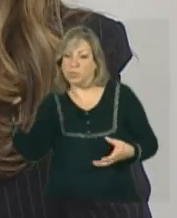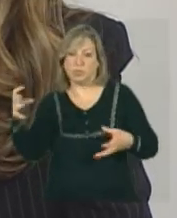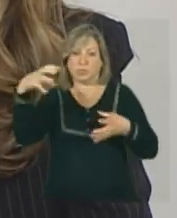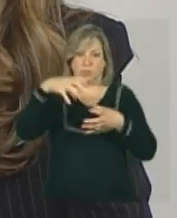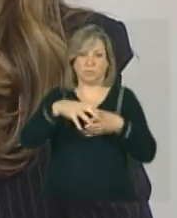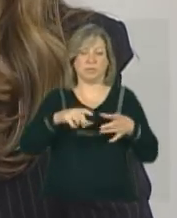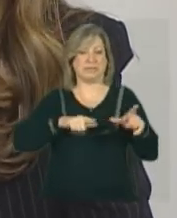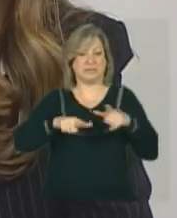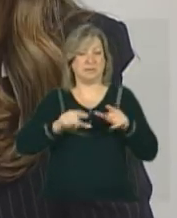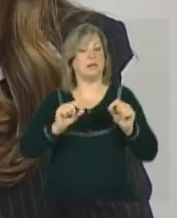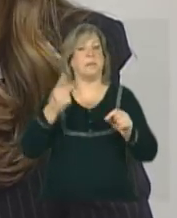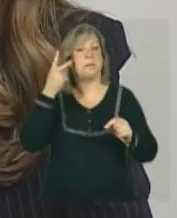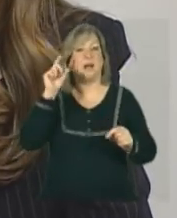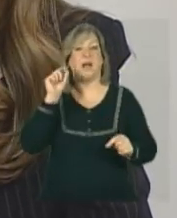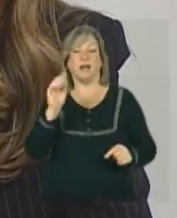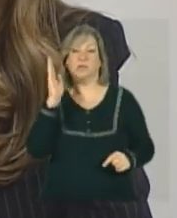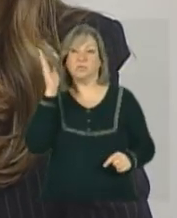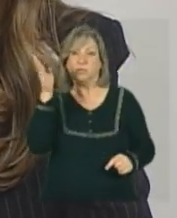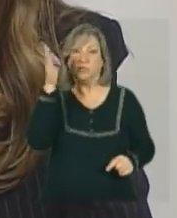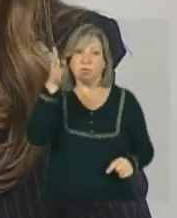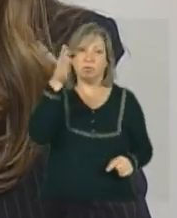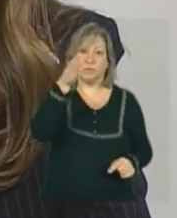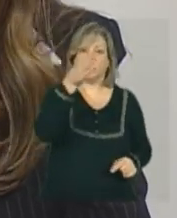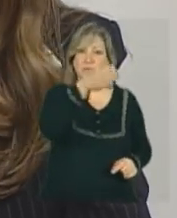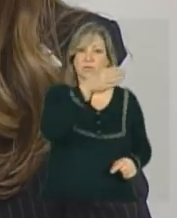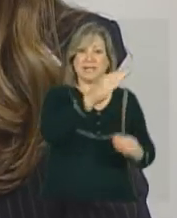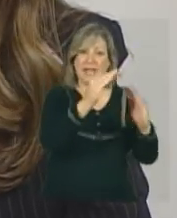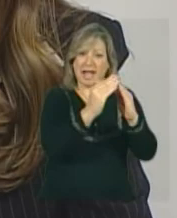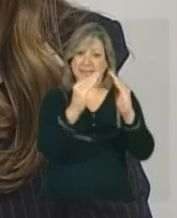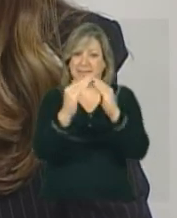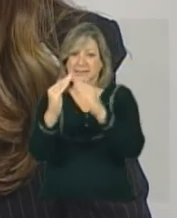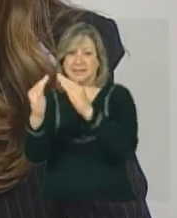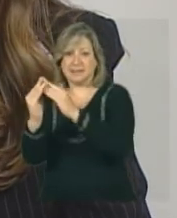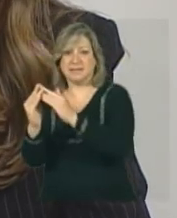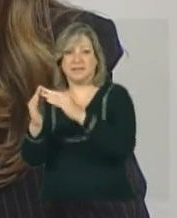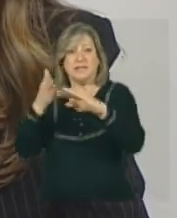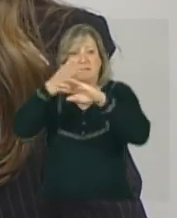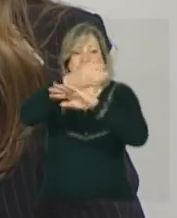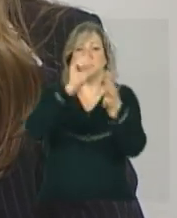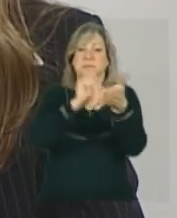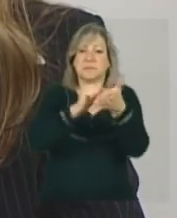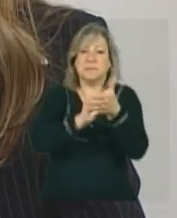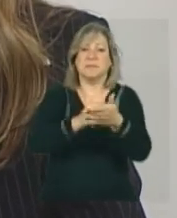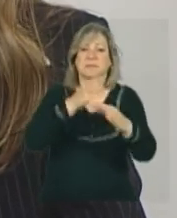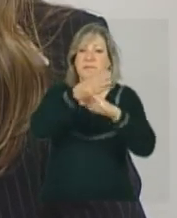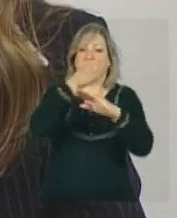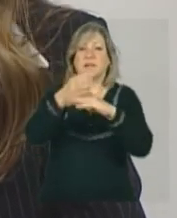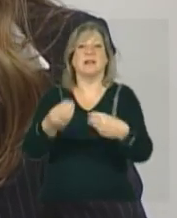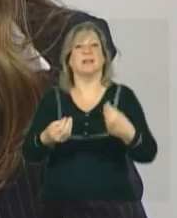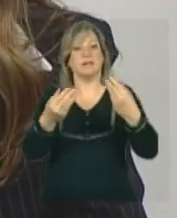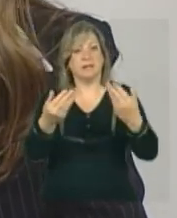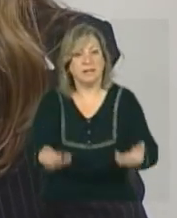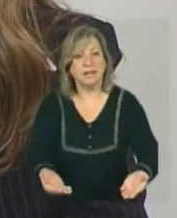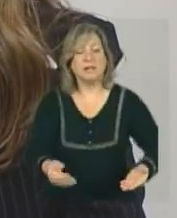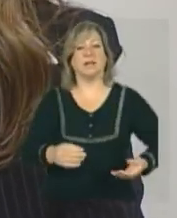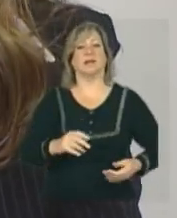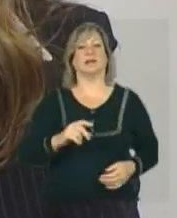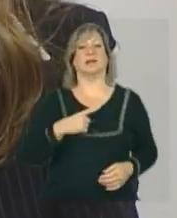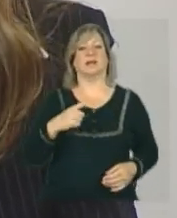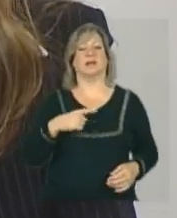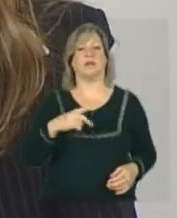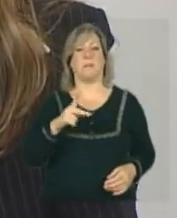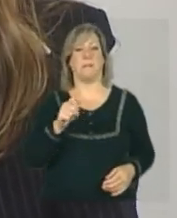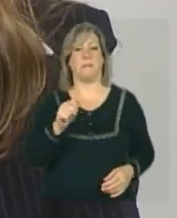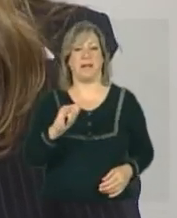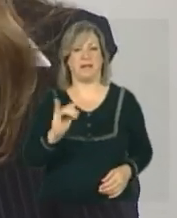se deslocar no território e levar, ofertando serviços de proteção social básica, o PAIF,